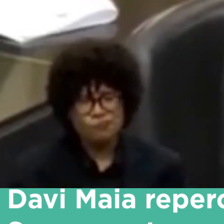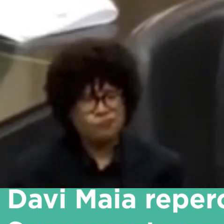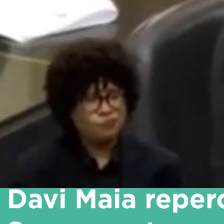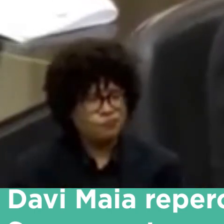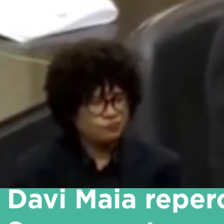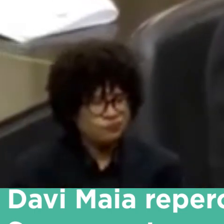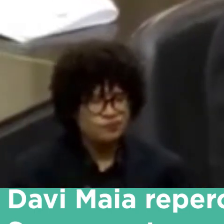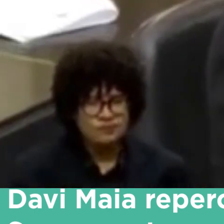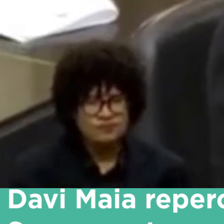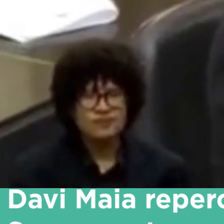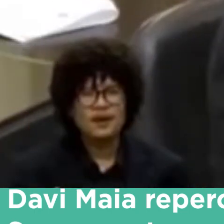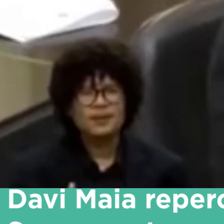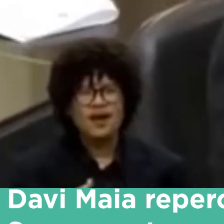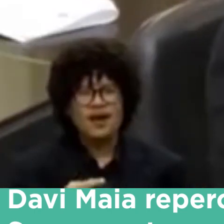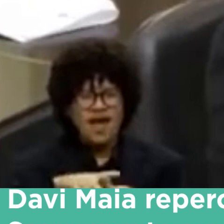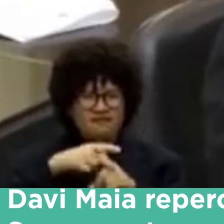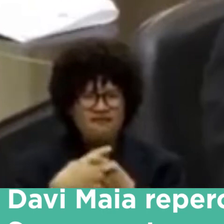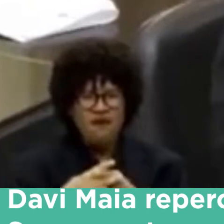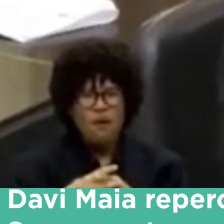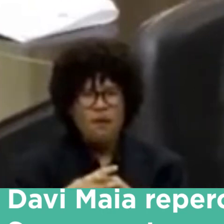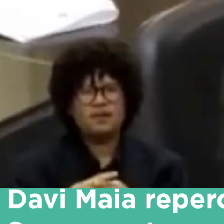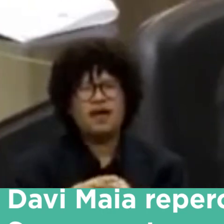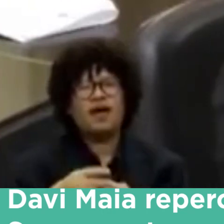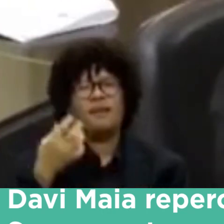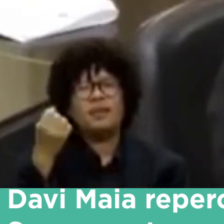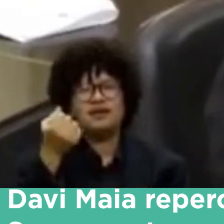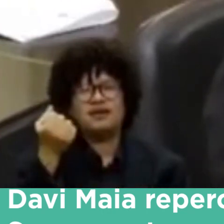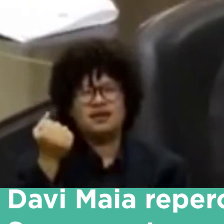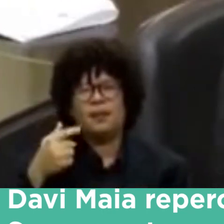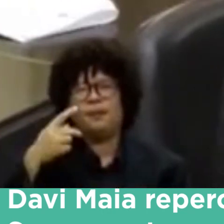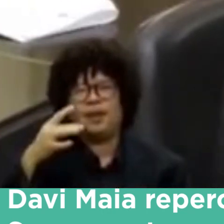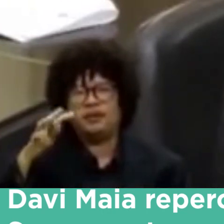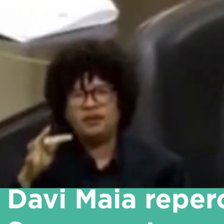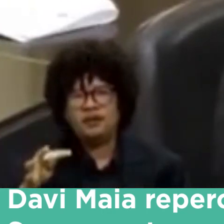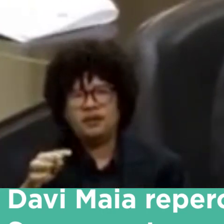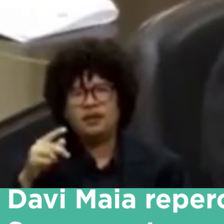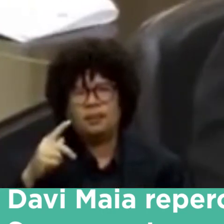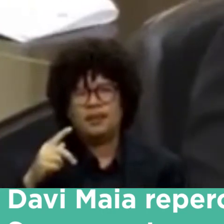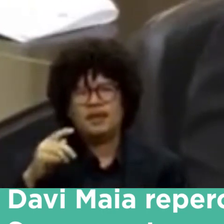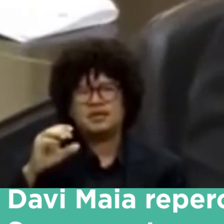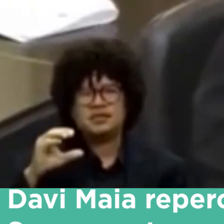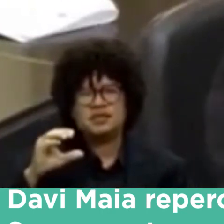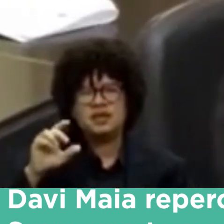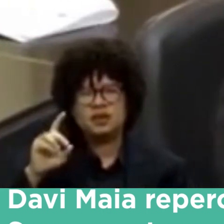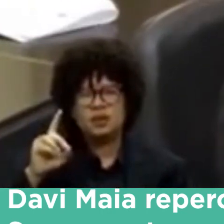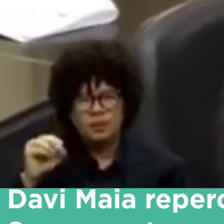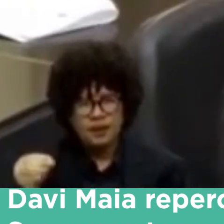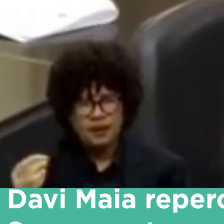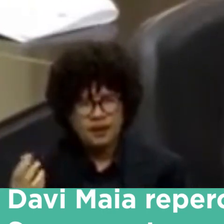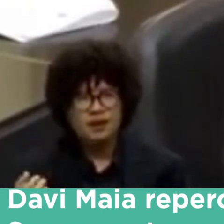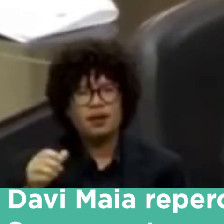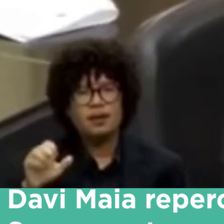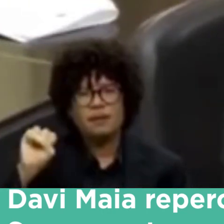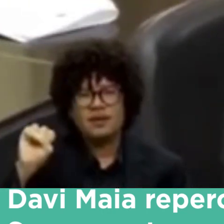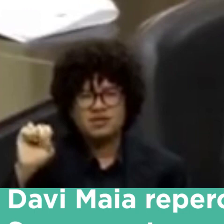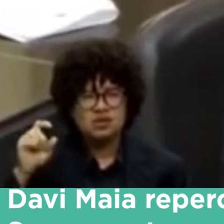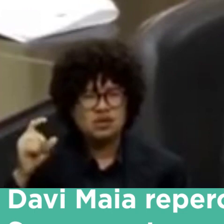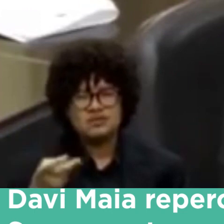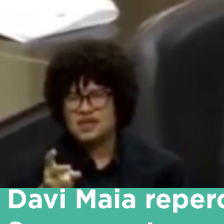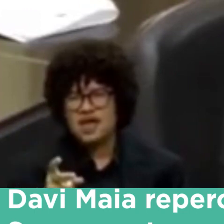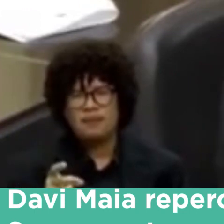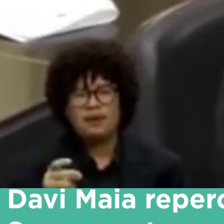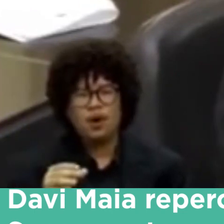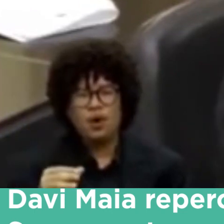contra a reforma da previdência que é quem pt pc do b psol sempre à esquerda mas por